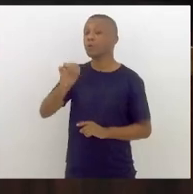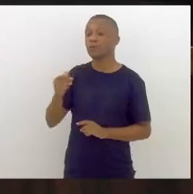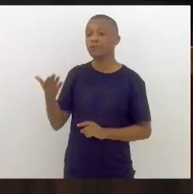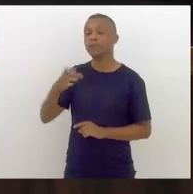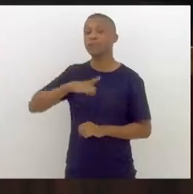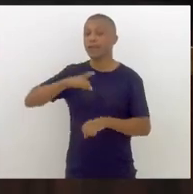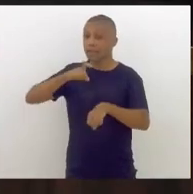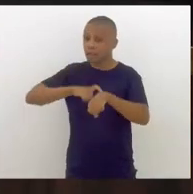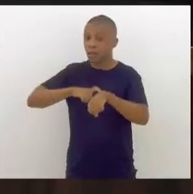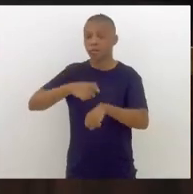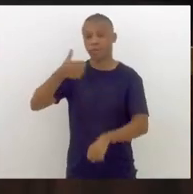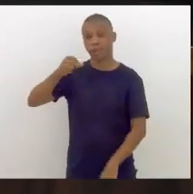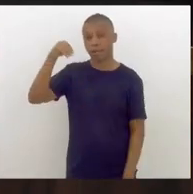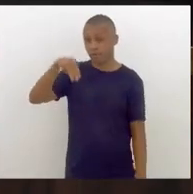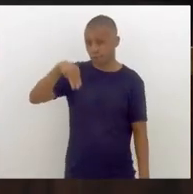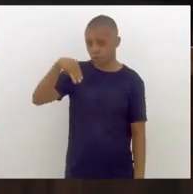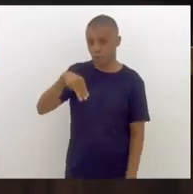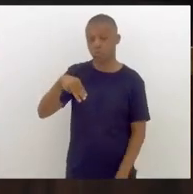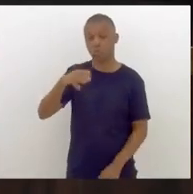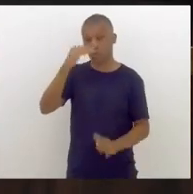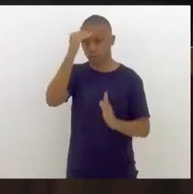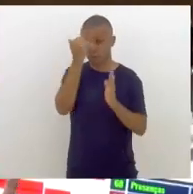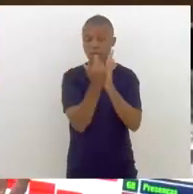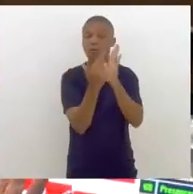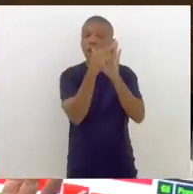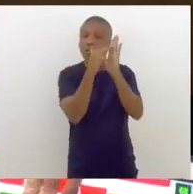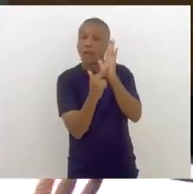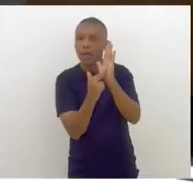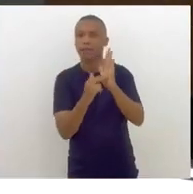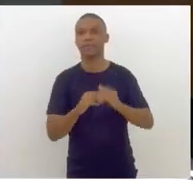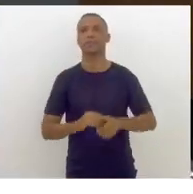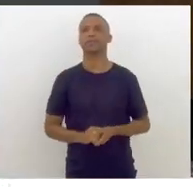dispõe de 10 minutos no tempo regimental